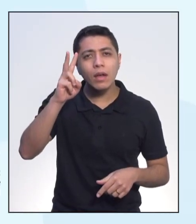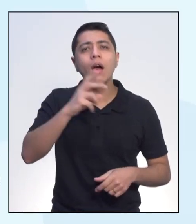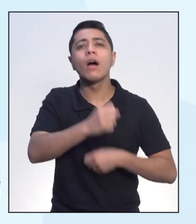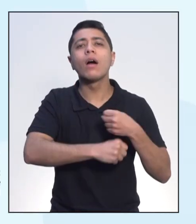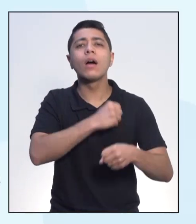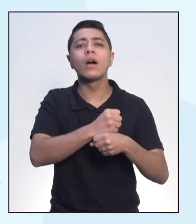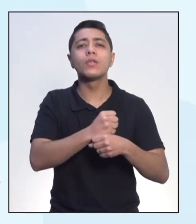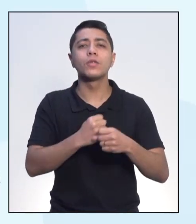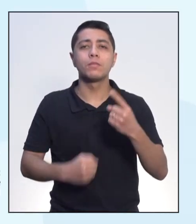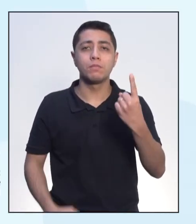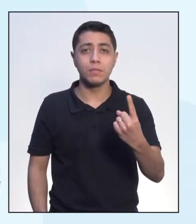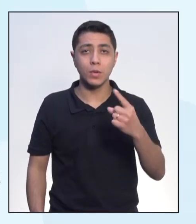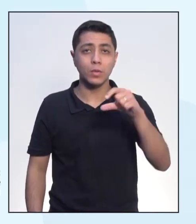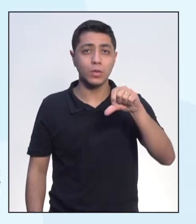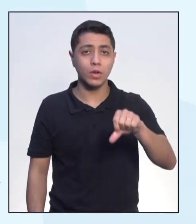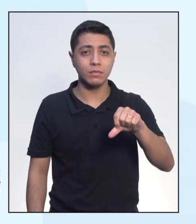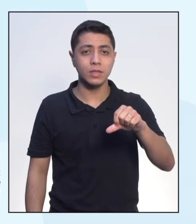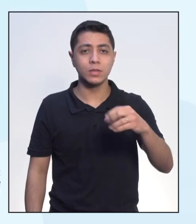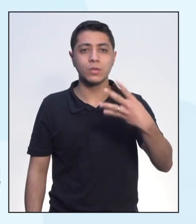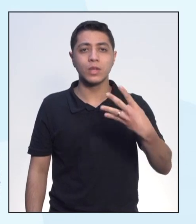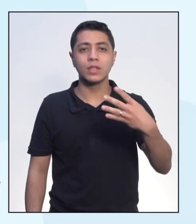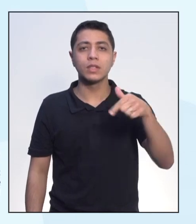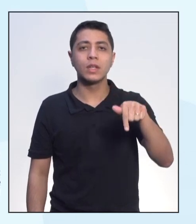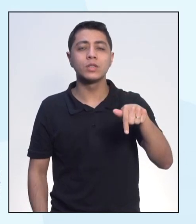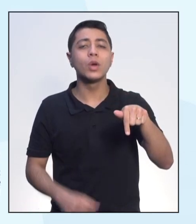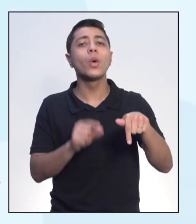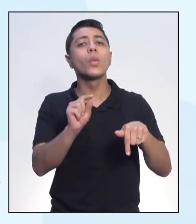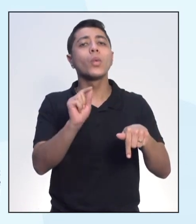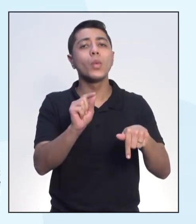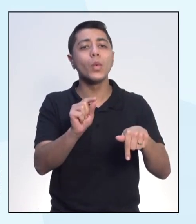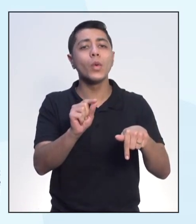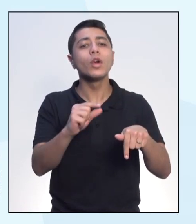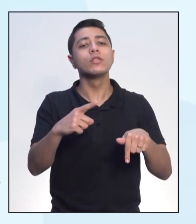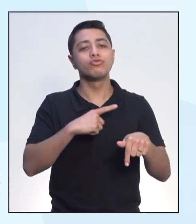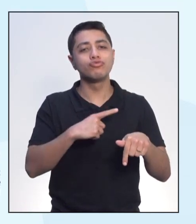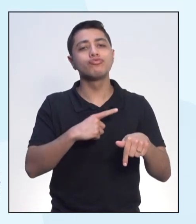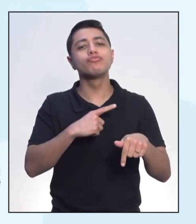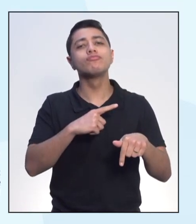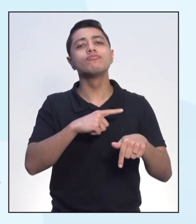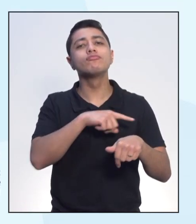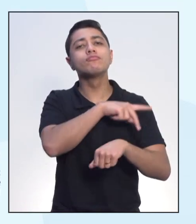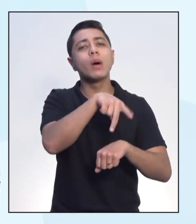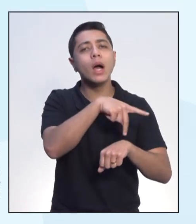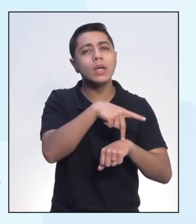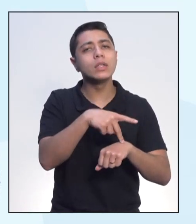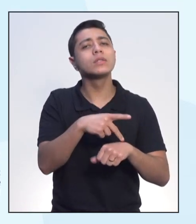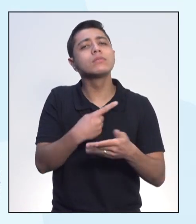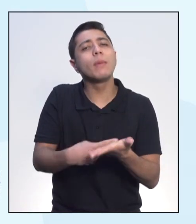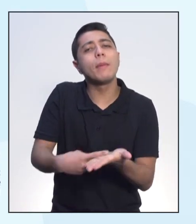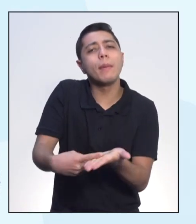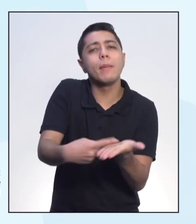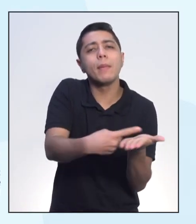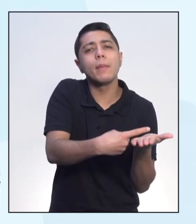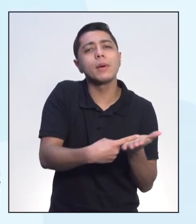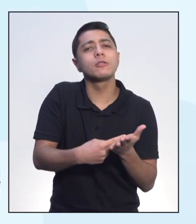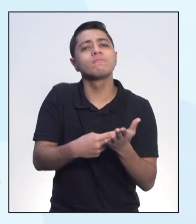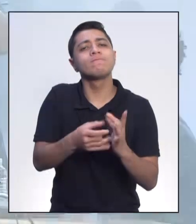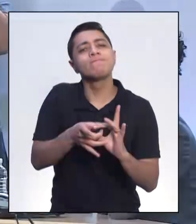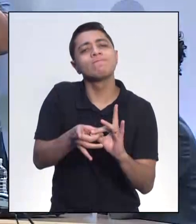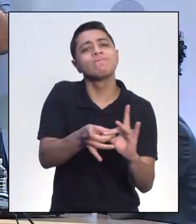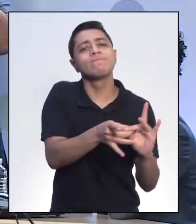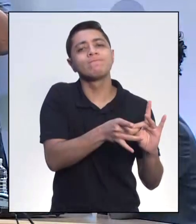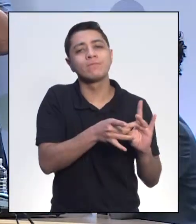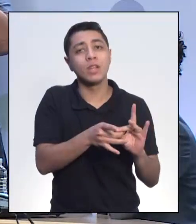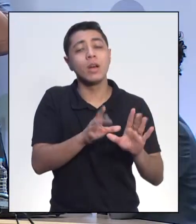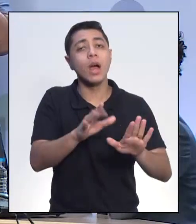Reino Unido, né, como, né, fazendo lá a sua representação, né, aquele processo, né, que foi